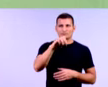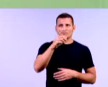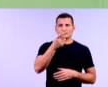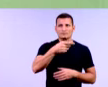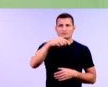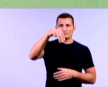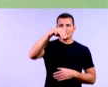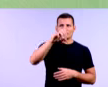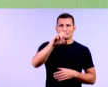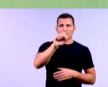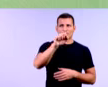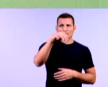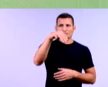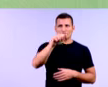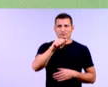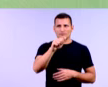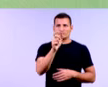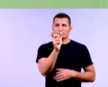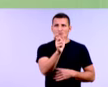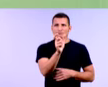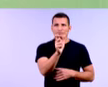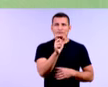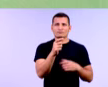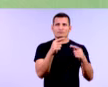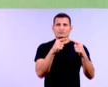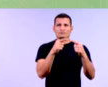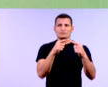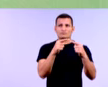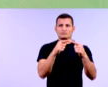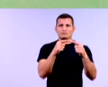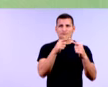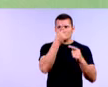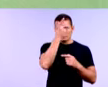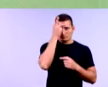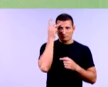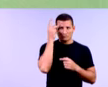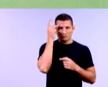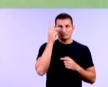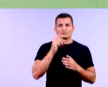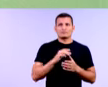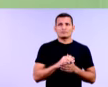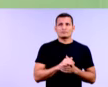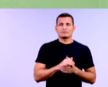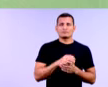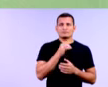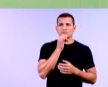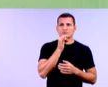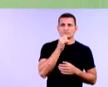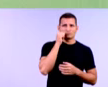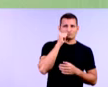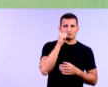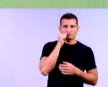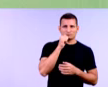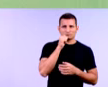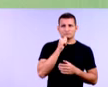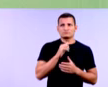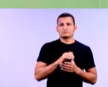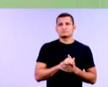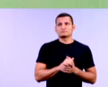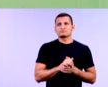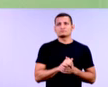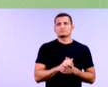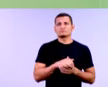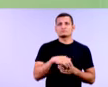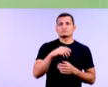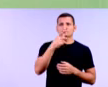Essa palavra mesmo e mesmo vai concordância. concordar com a pessoa a quem ele se refere. Se for feminino, mesma, no plural ou no